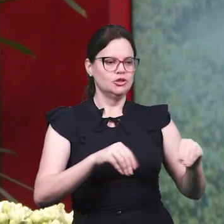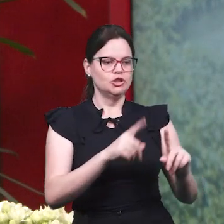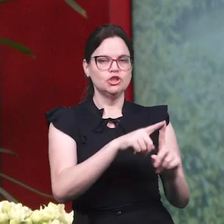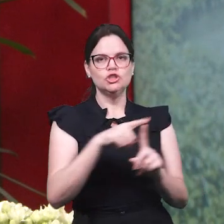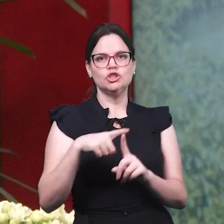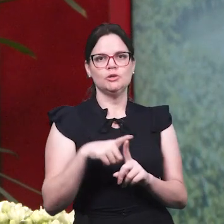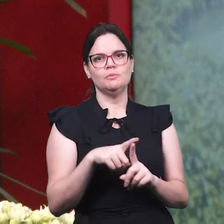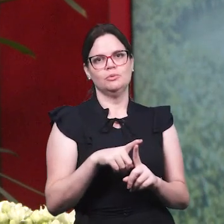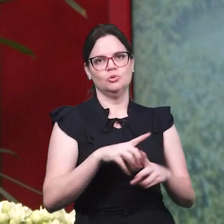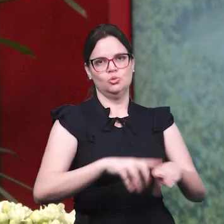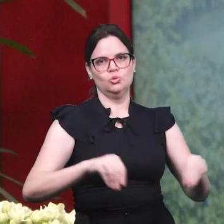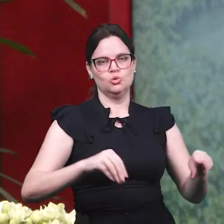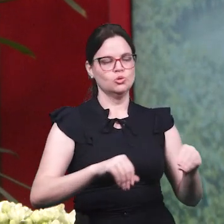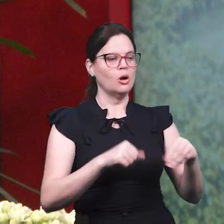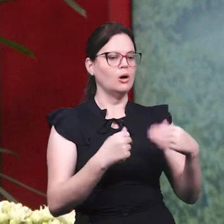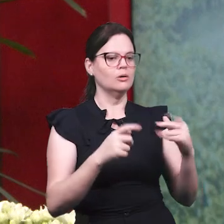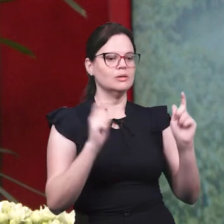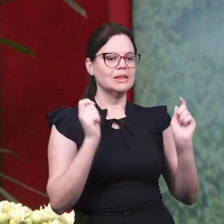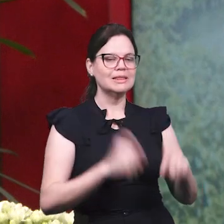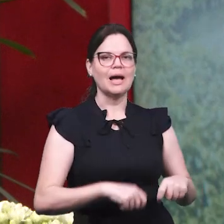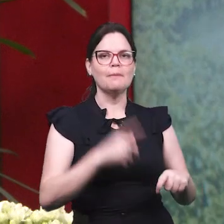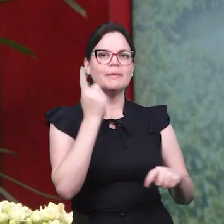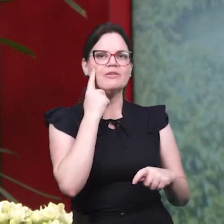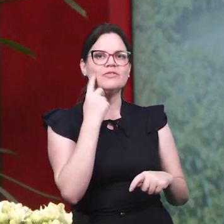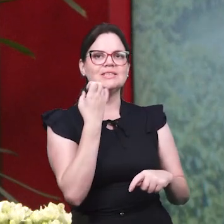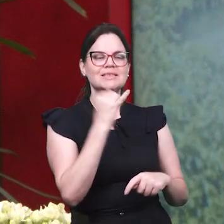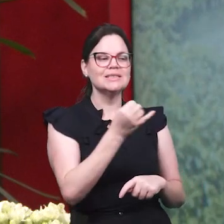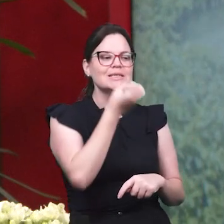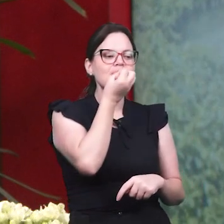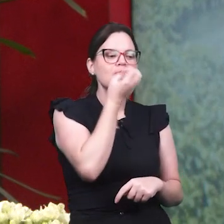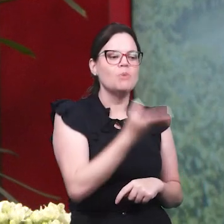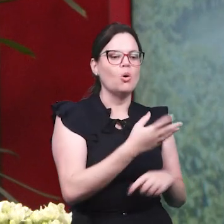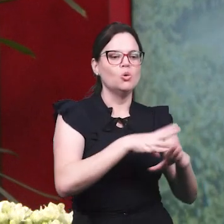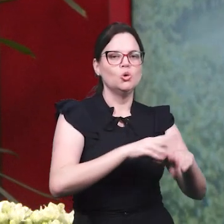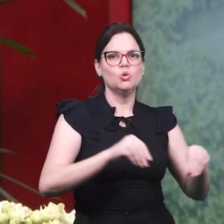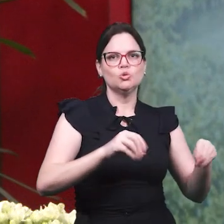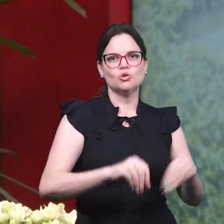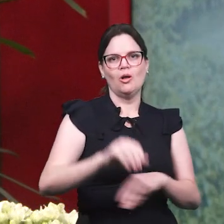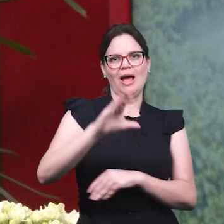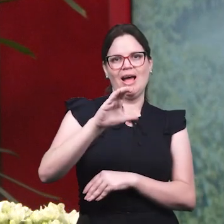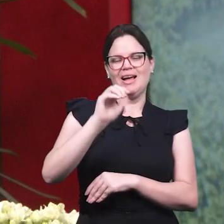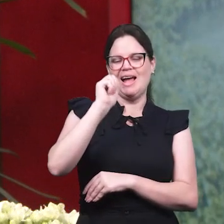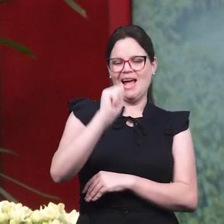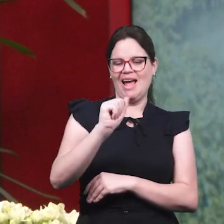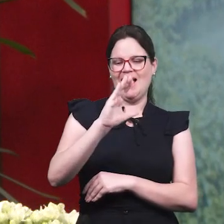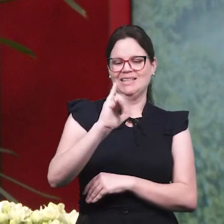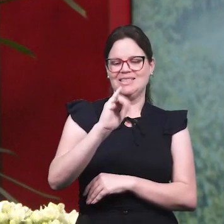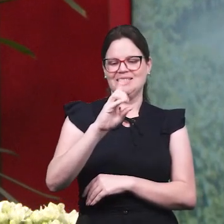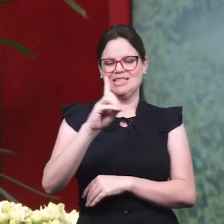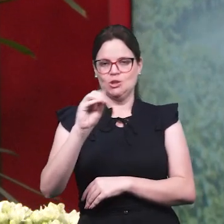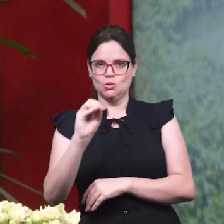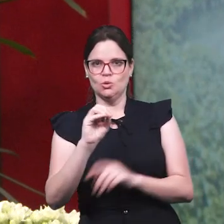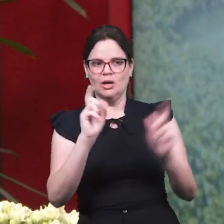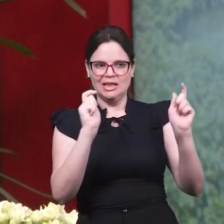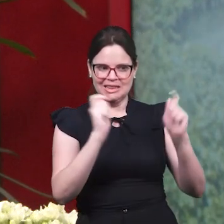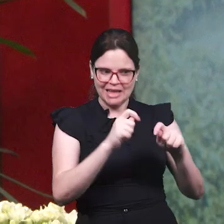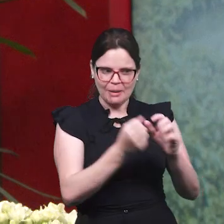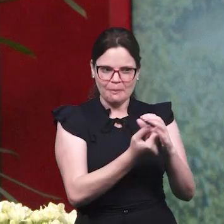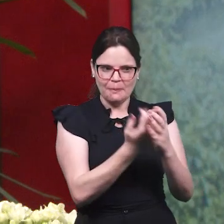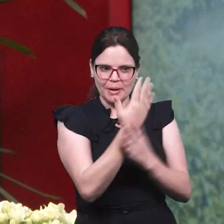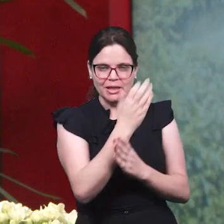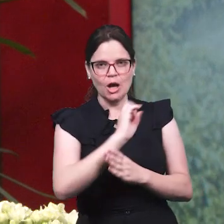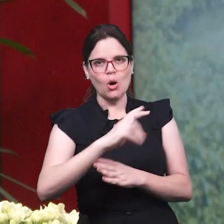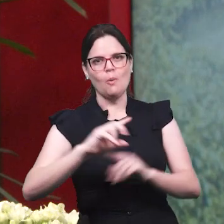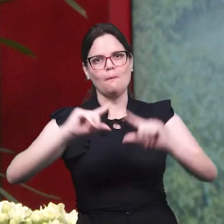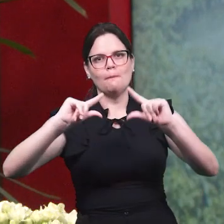é a acidez do solo, né? O quanto que o solo está ácido ou o quanto o solo está menos ácido. Então, essa propriedade